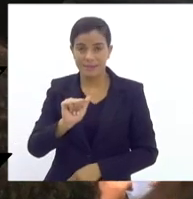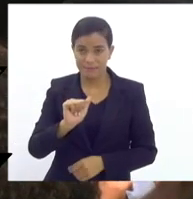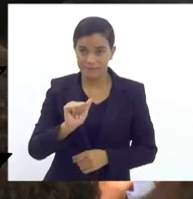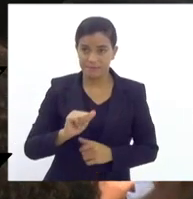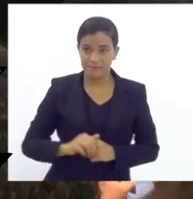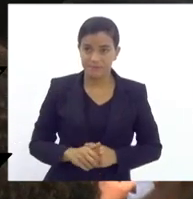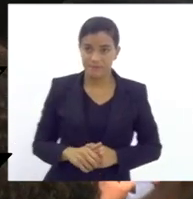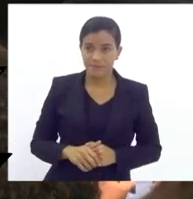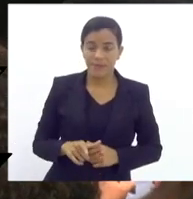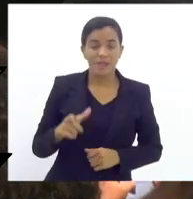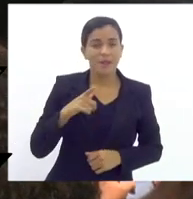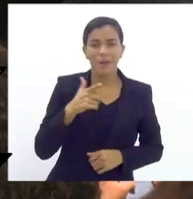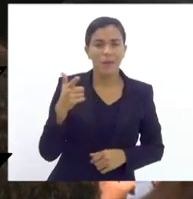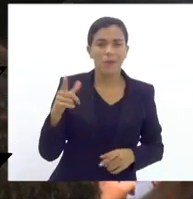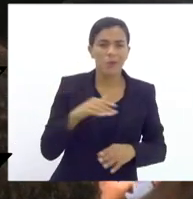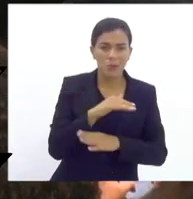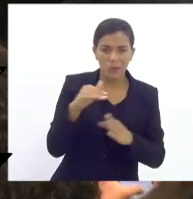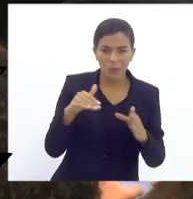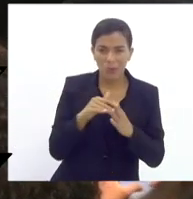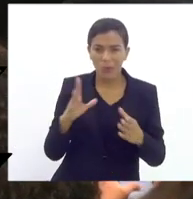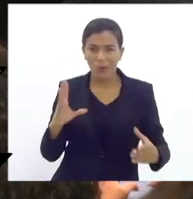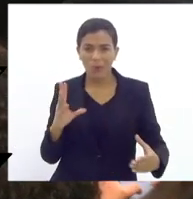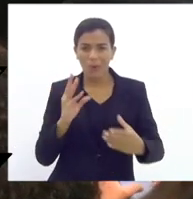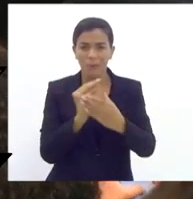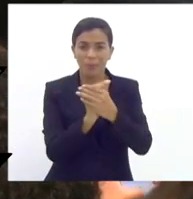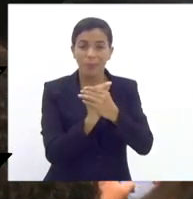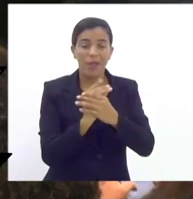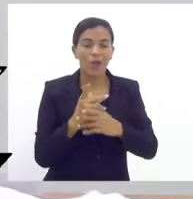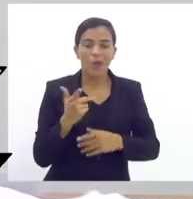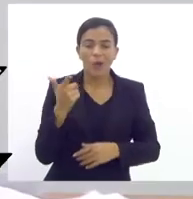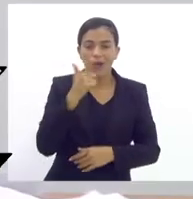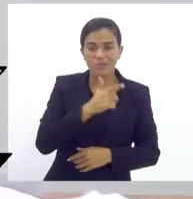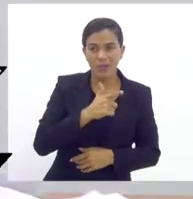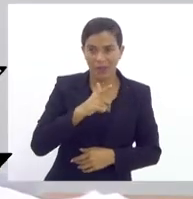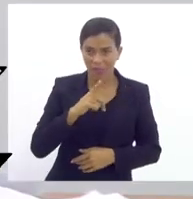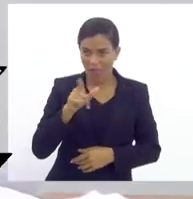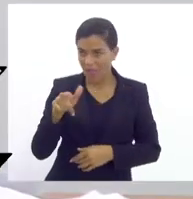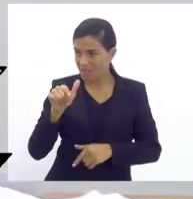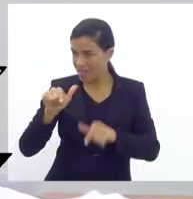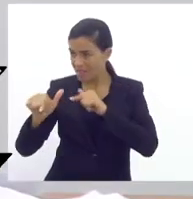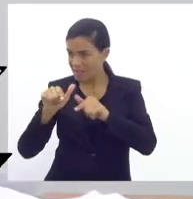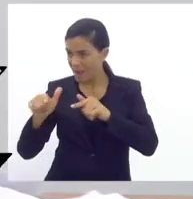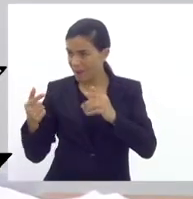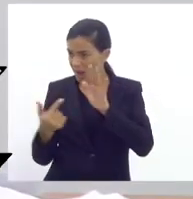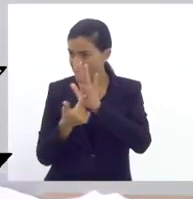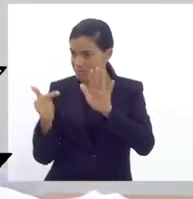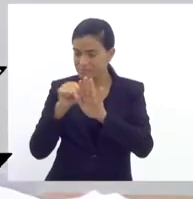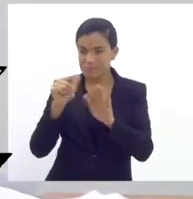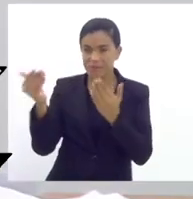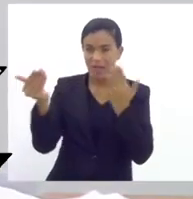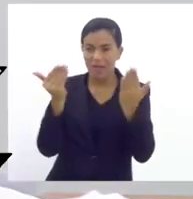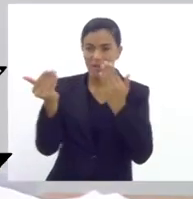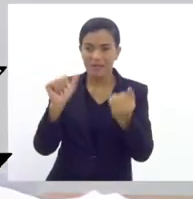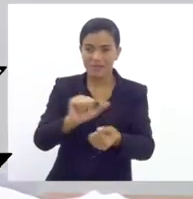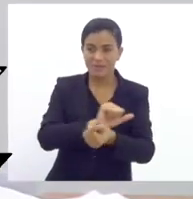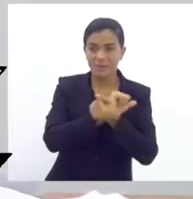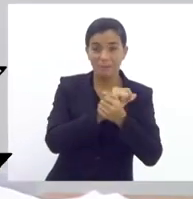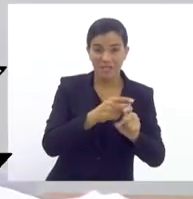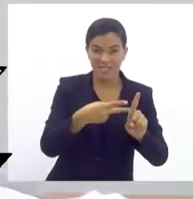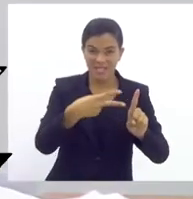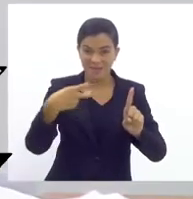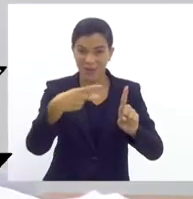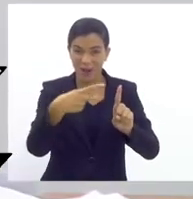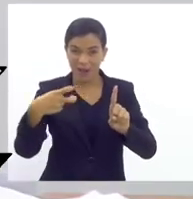é conseguir incluir na categoria precisa do que é trabalho análogo à escravidão mas ser explorado pela